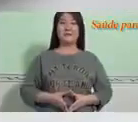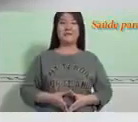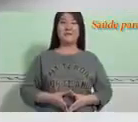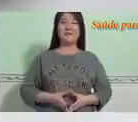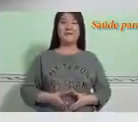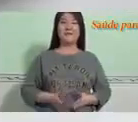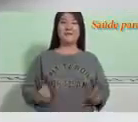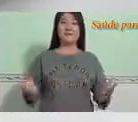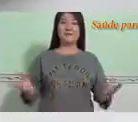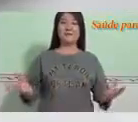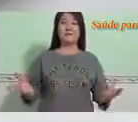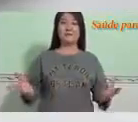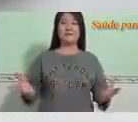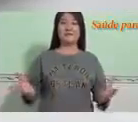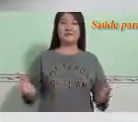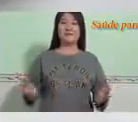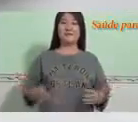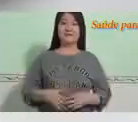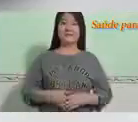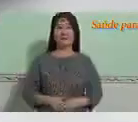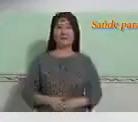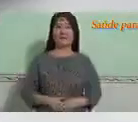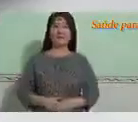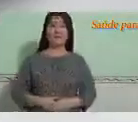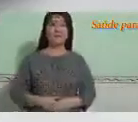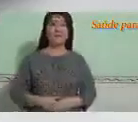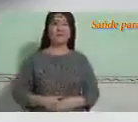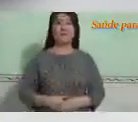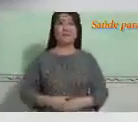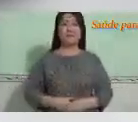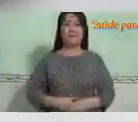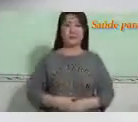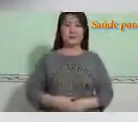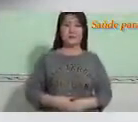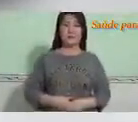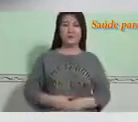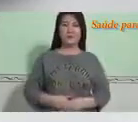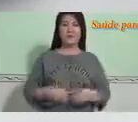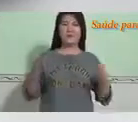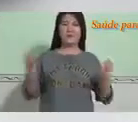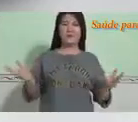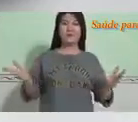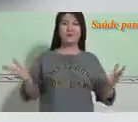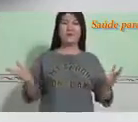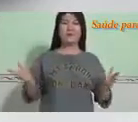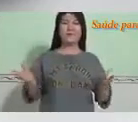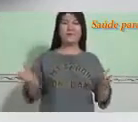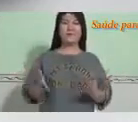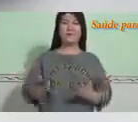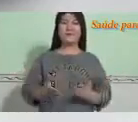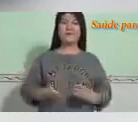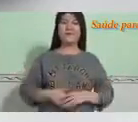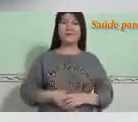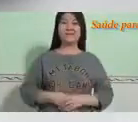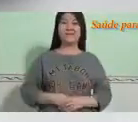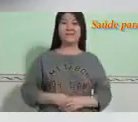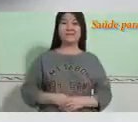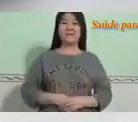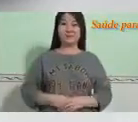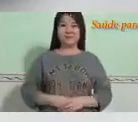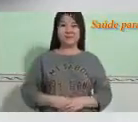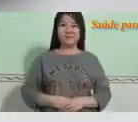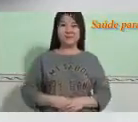obra m e n t e r a l o s de uma hora vírgula 12 horas vírgula até que ocorreu o alívio da dor ou